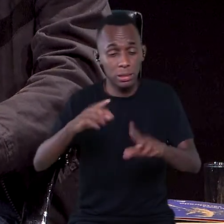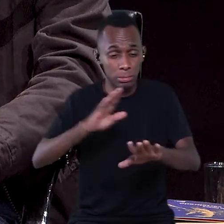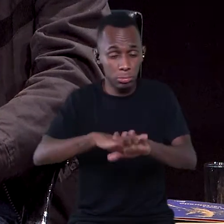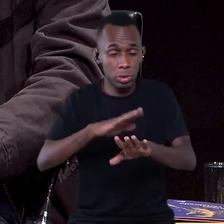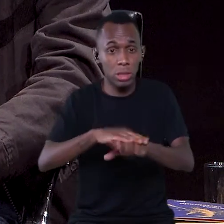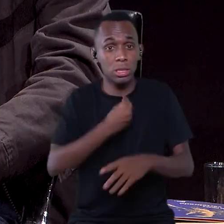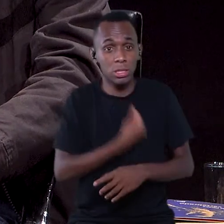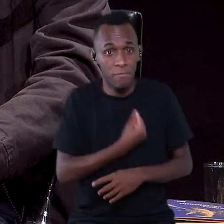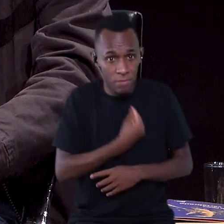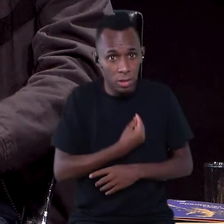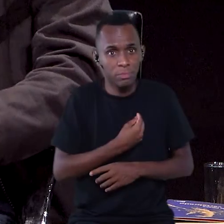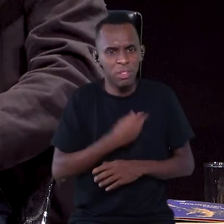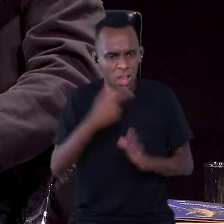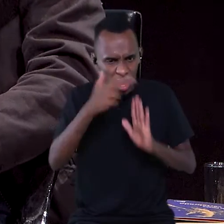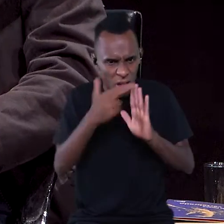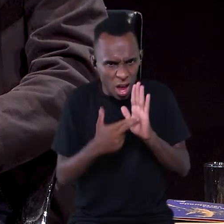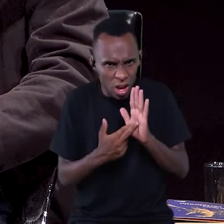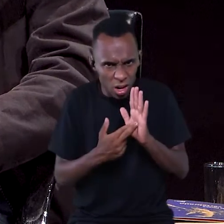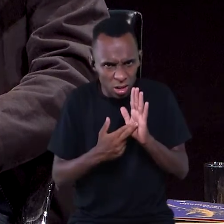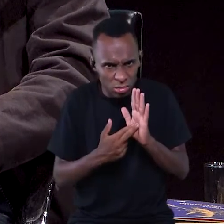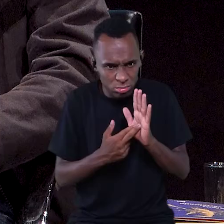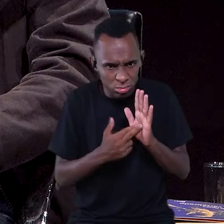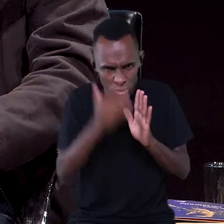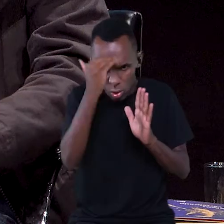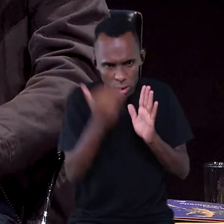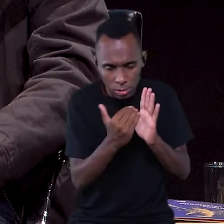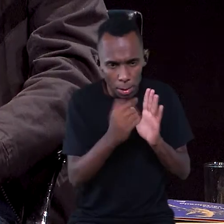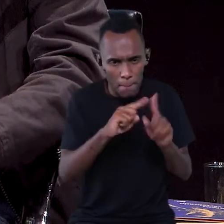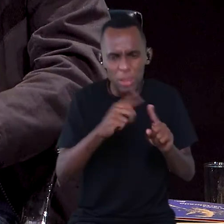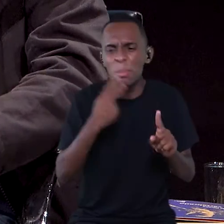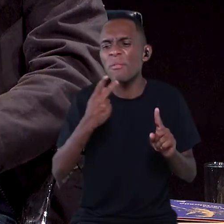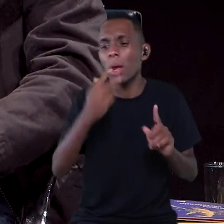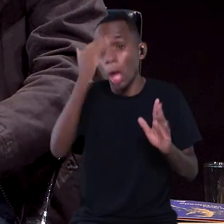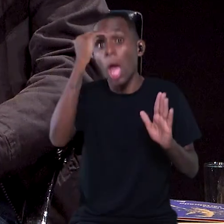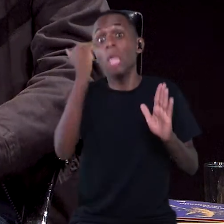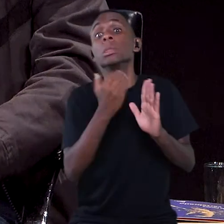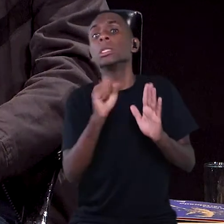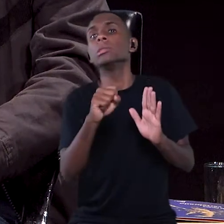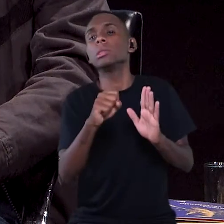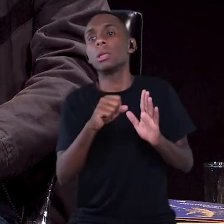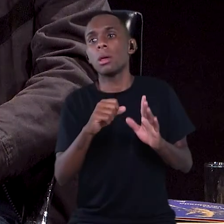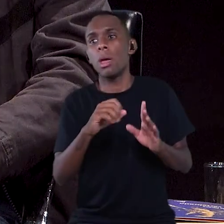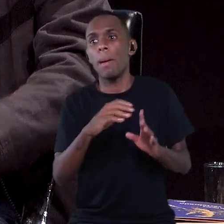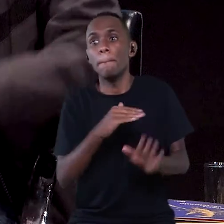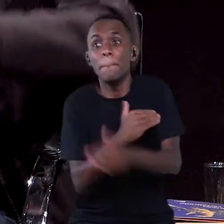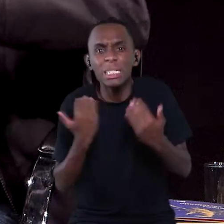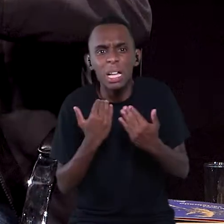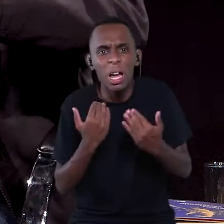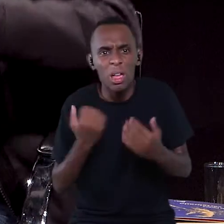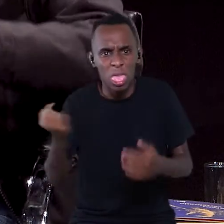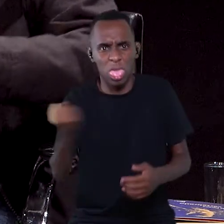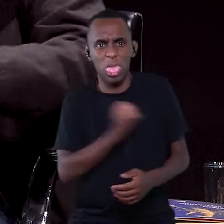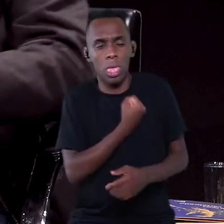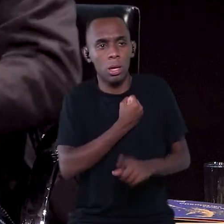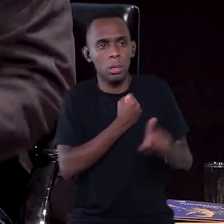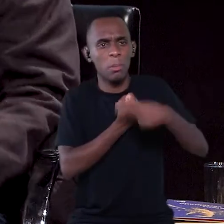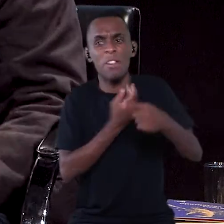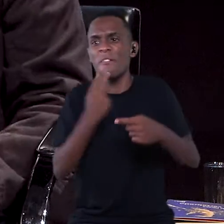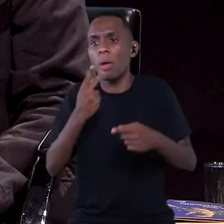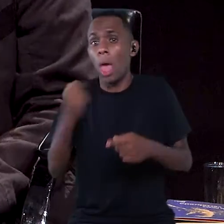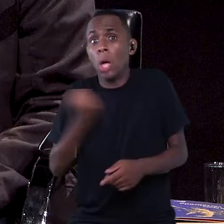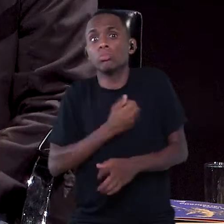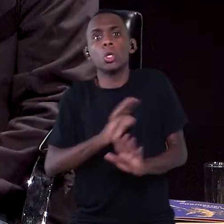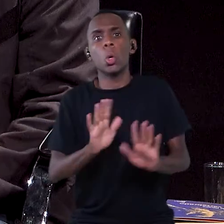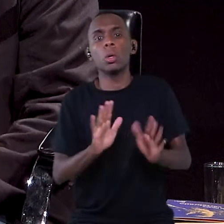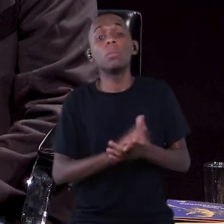você pode violar e depois dizer que não violou. Você pode matar e depois dizer que não matou. Você pode continuamente ter